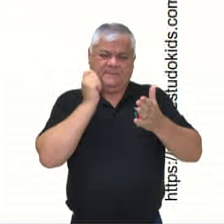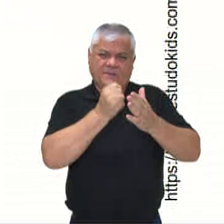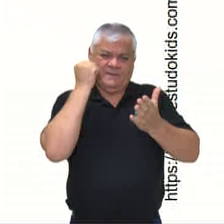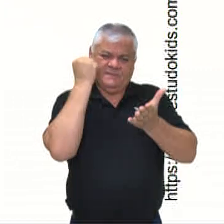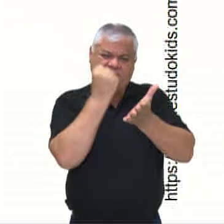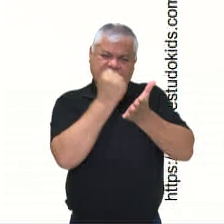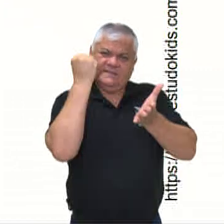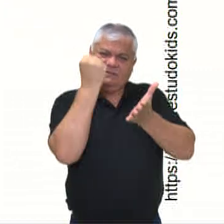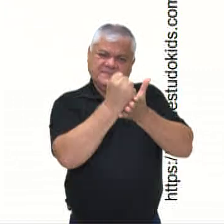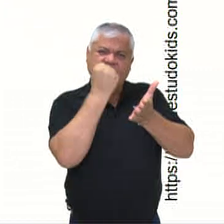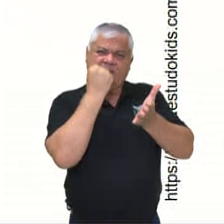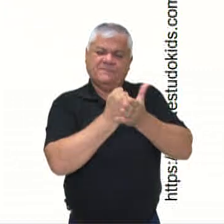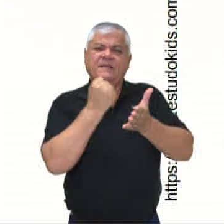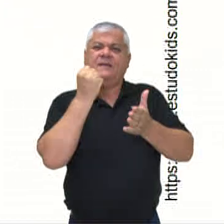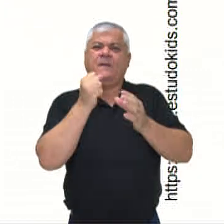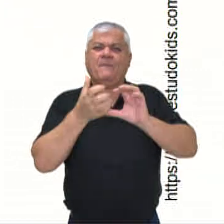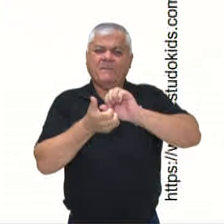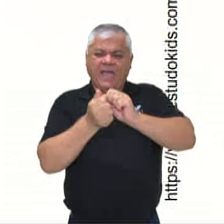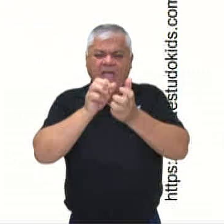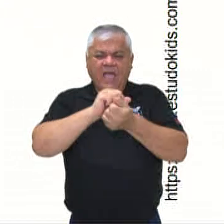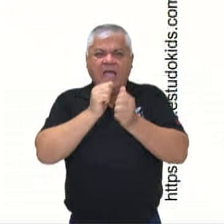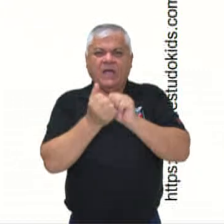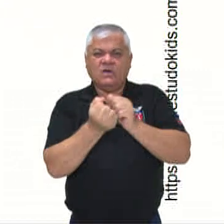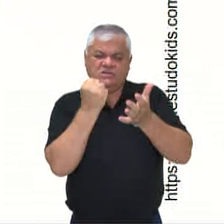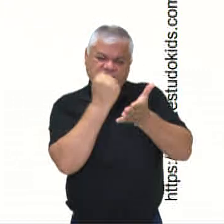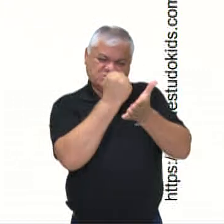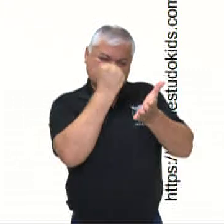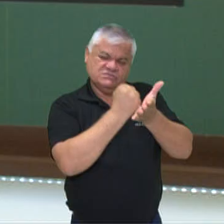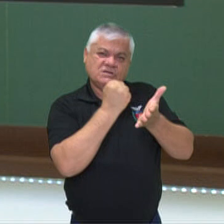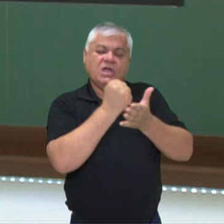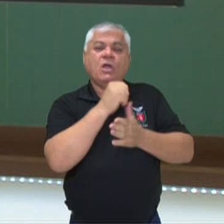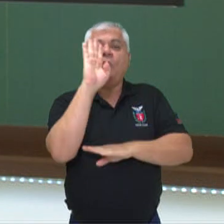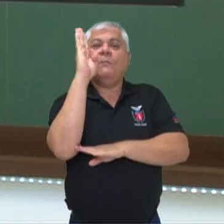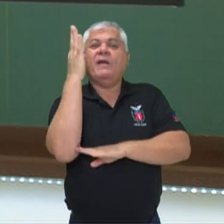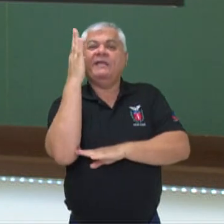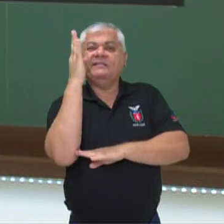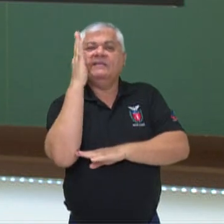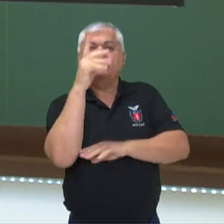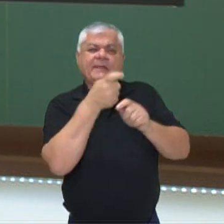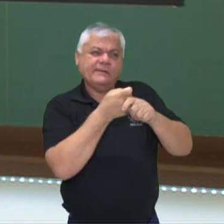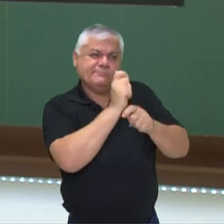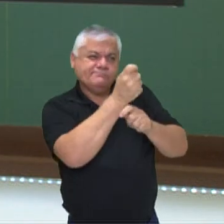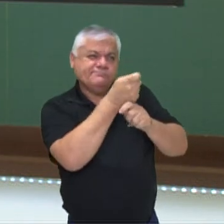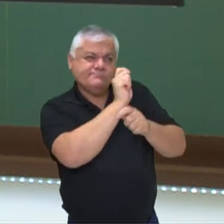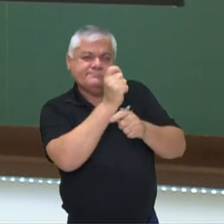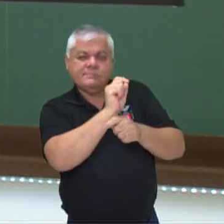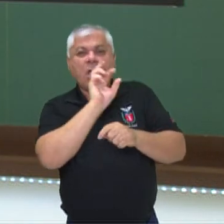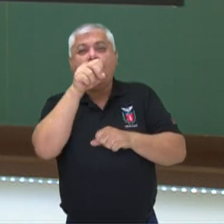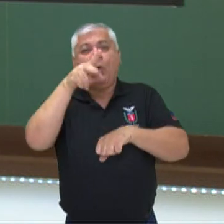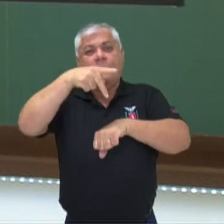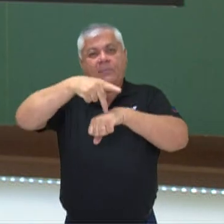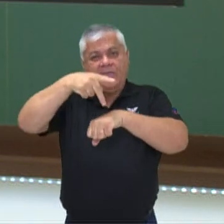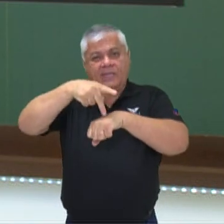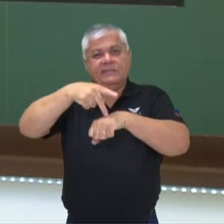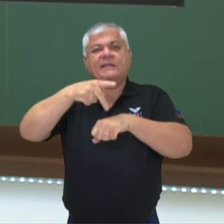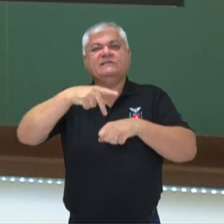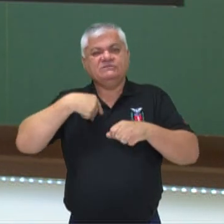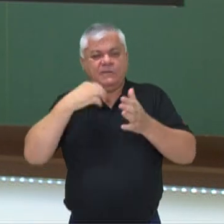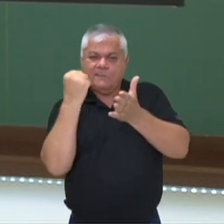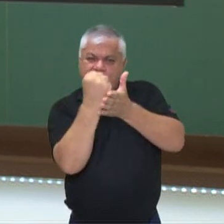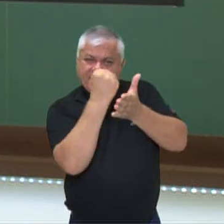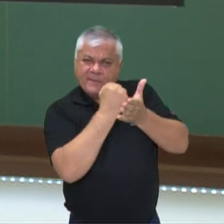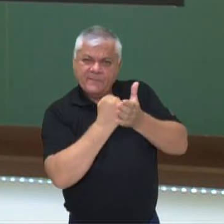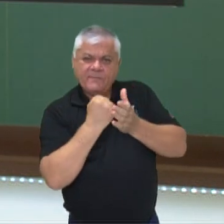cuneiforme, talhada no barro, na madeira ou na pedra. Você sabia disso? Que então, pintura rupestre,